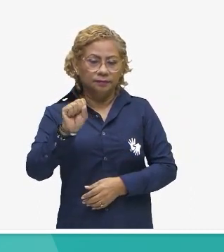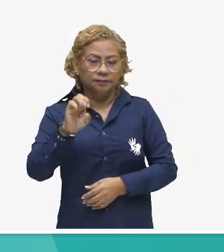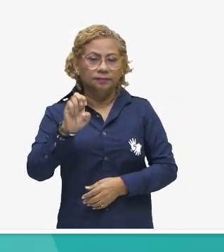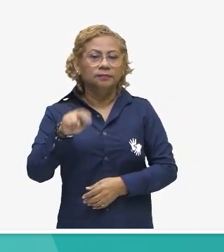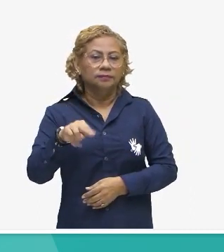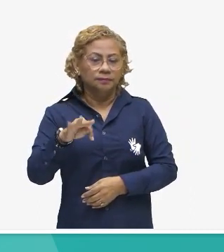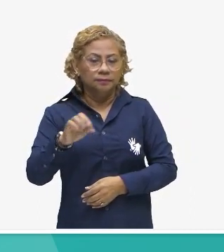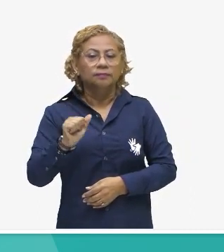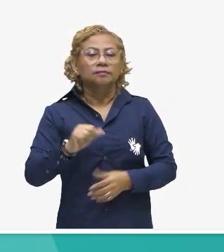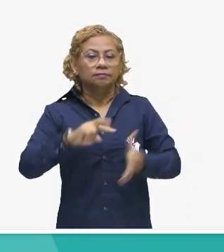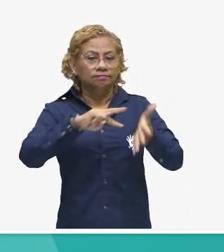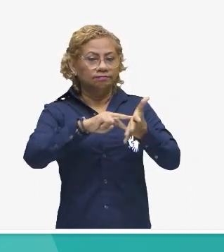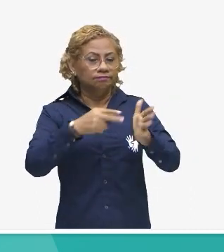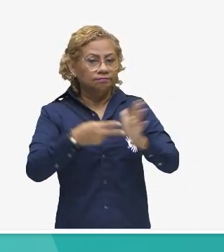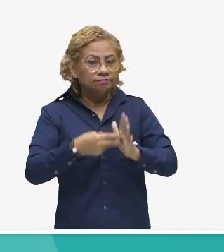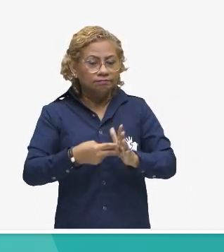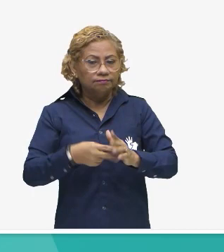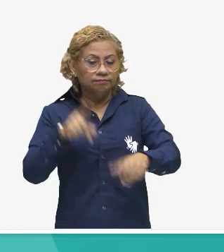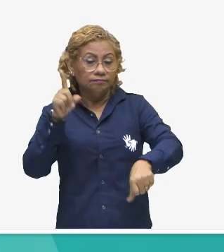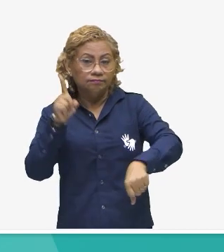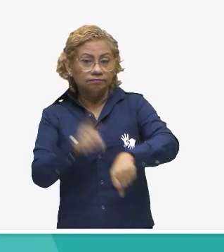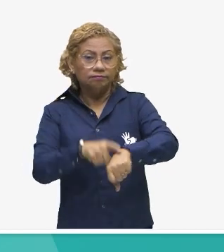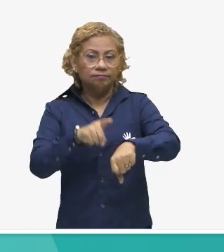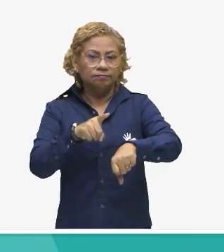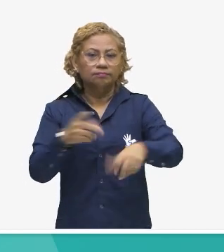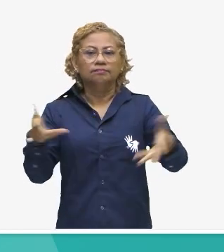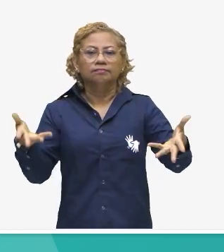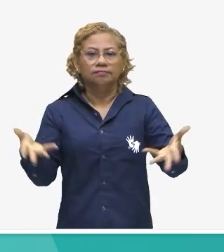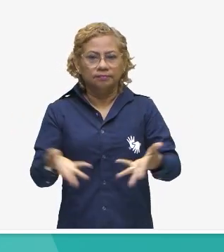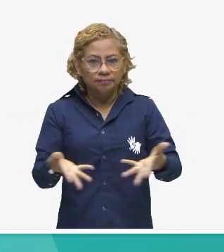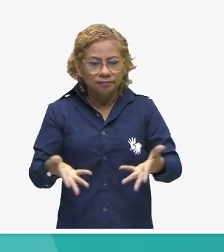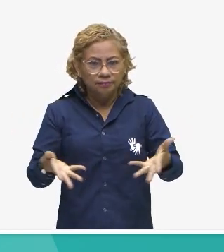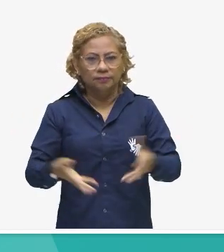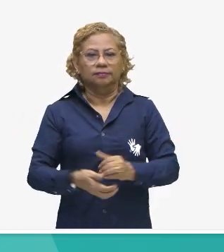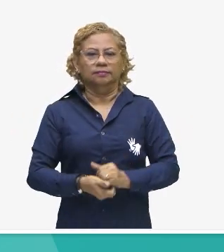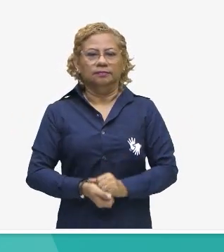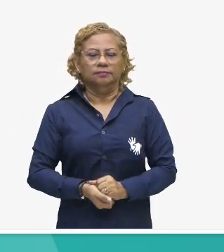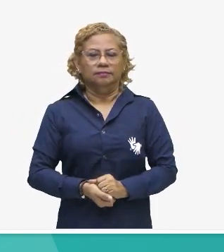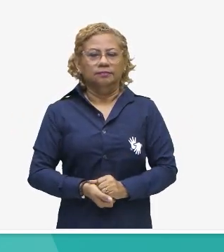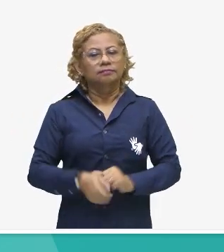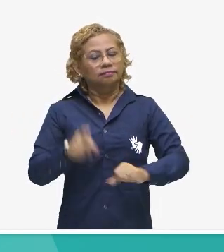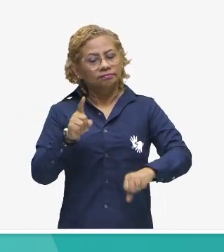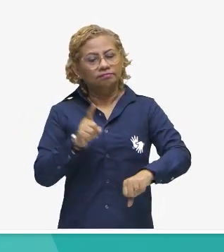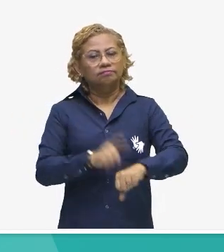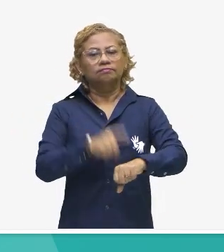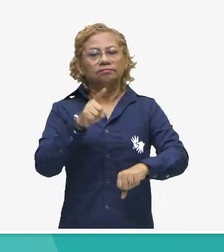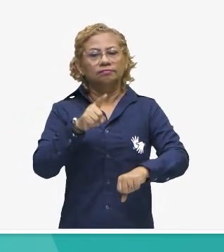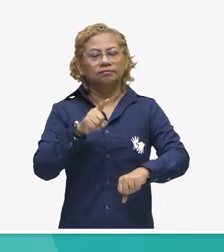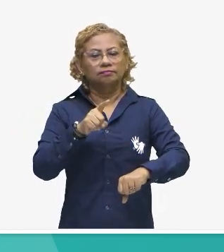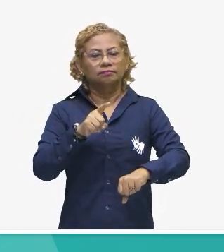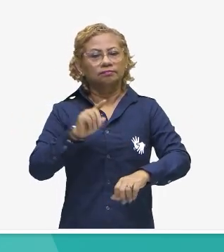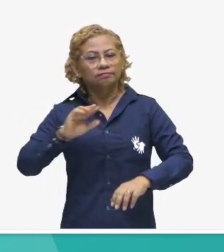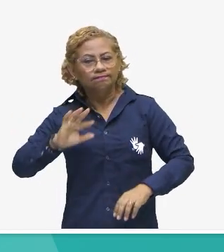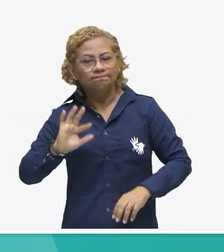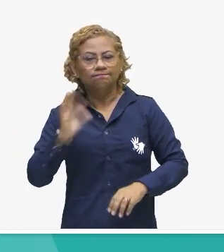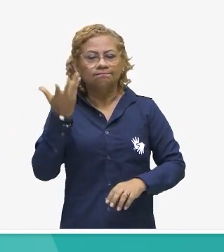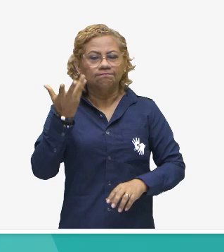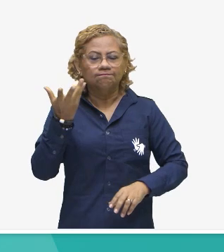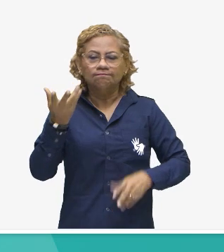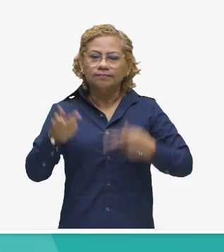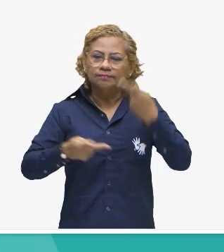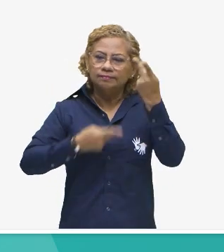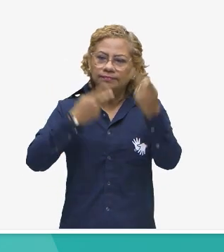que se passam no momento atual, ou seja, no momento em que estamos